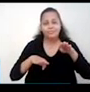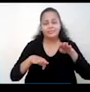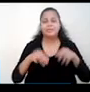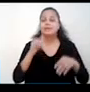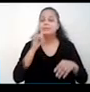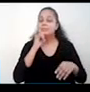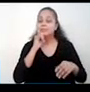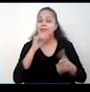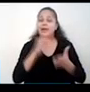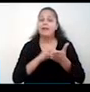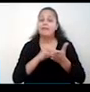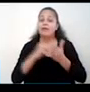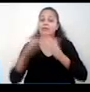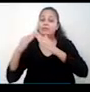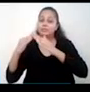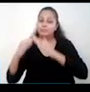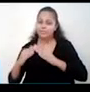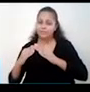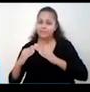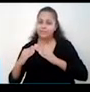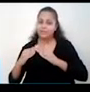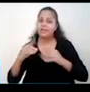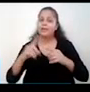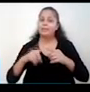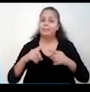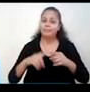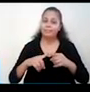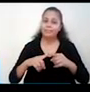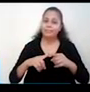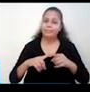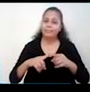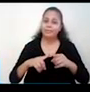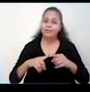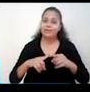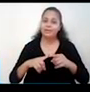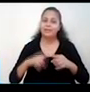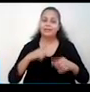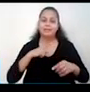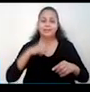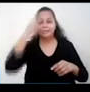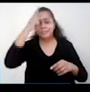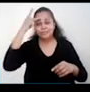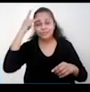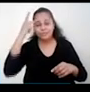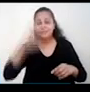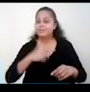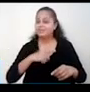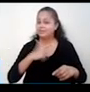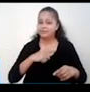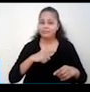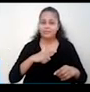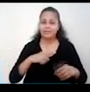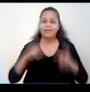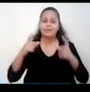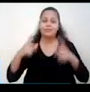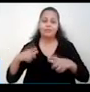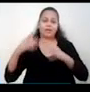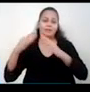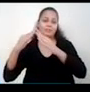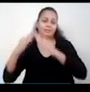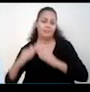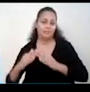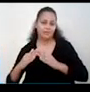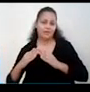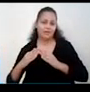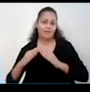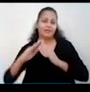Por exemplo, a falta de moradia, nem todo mundo tem acesso à moradia. Acontece aí ao surgimento de comunidades, né,